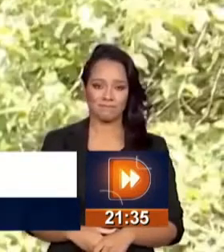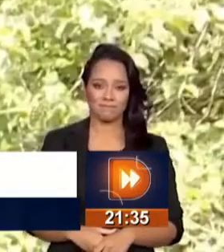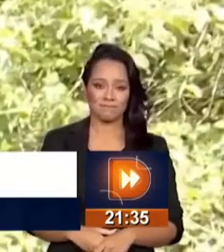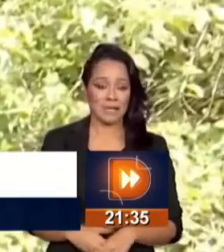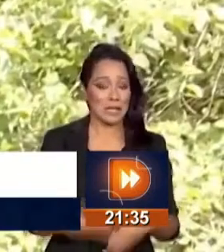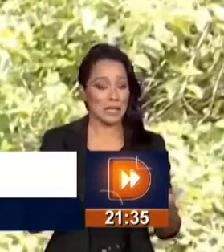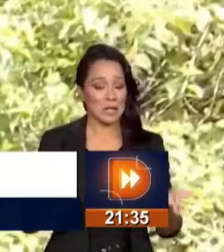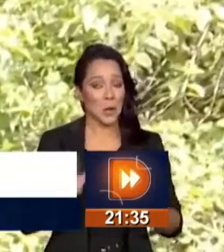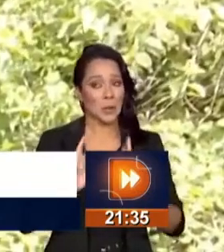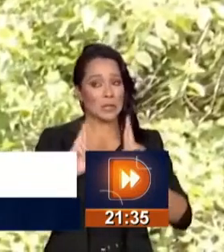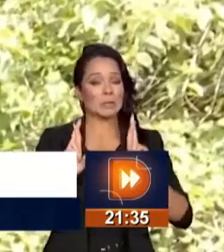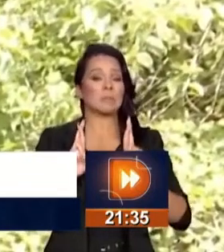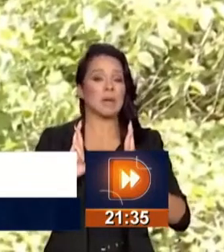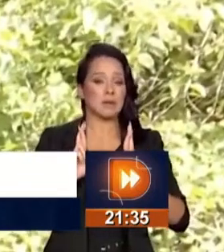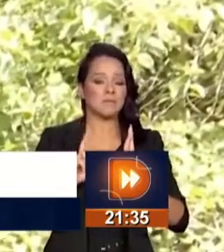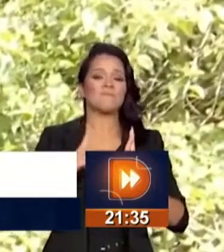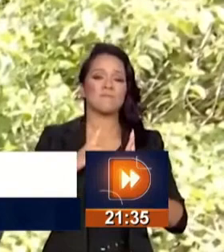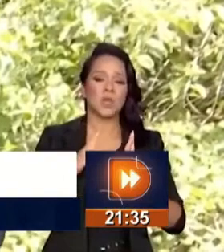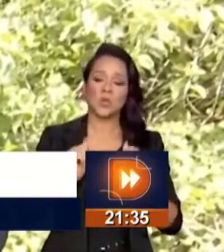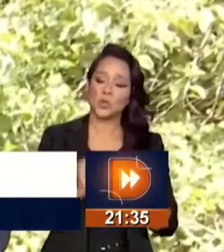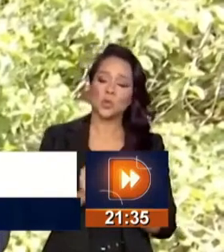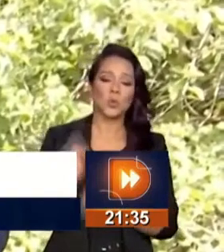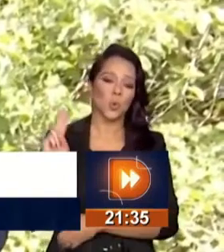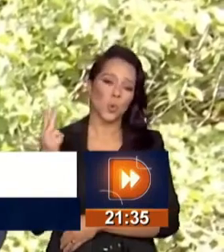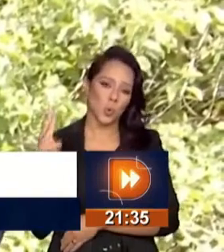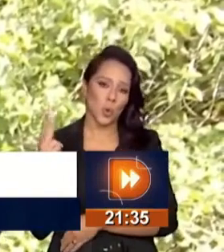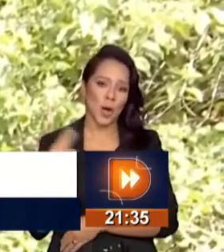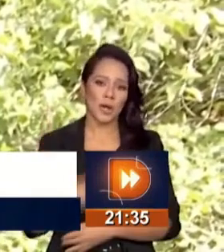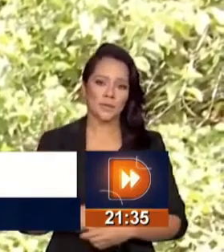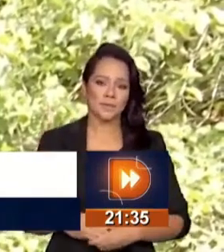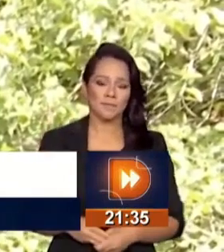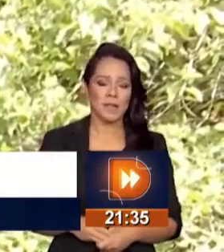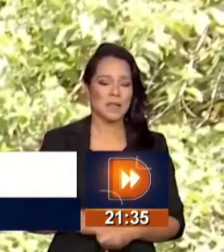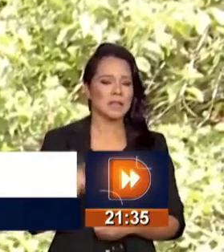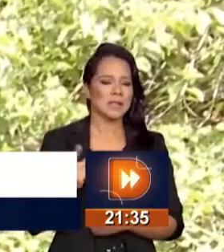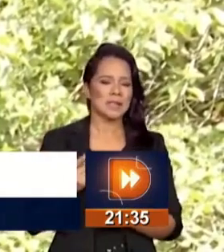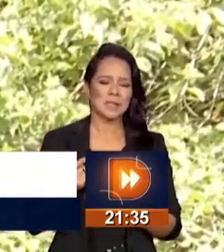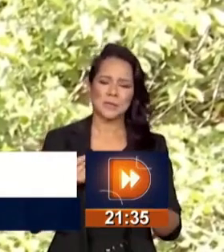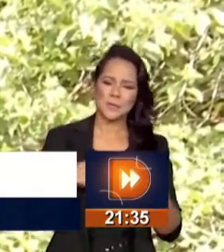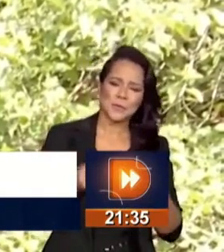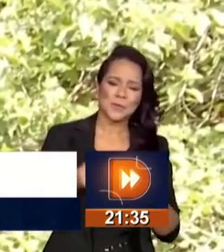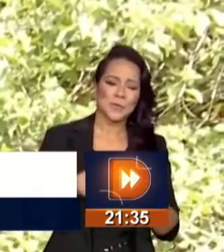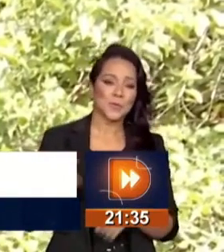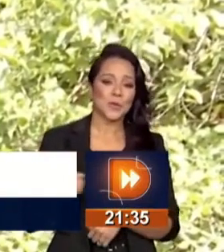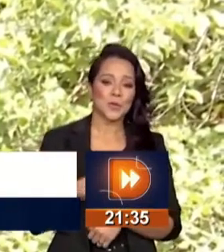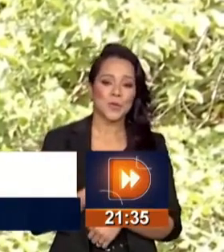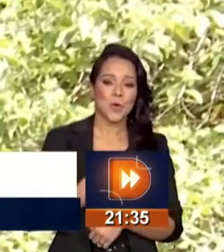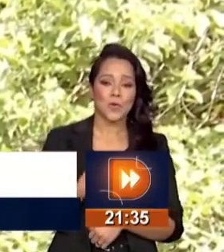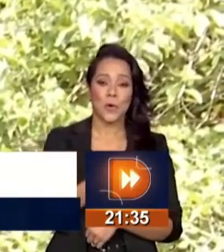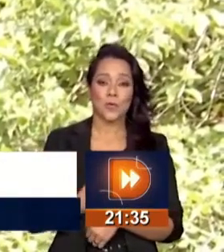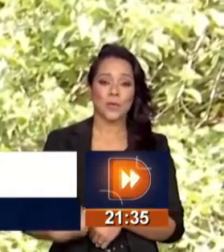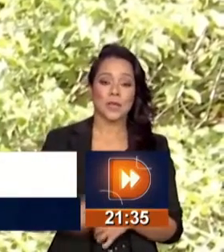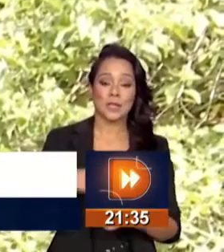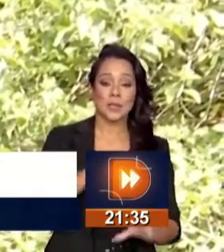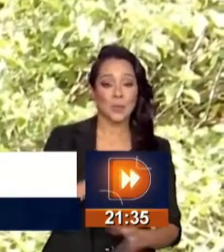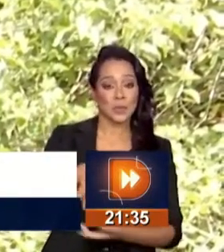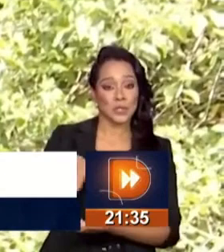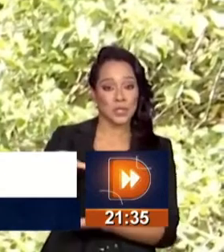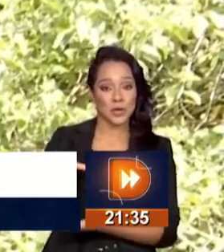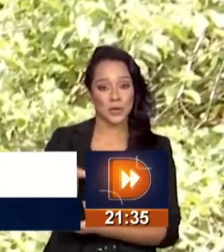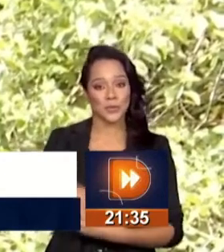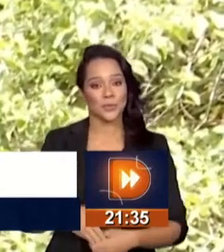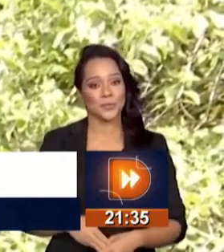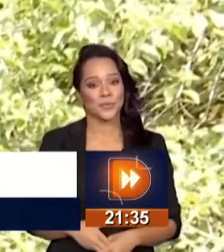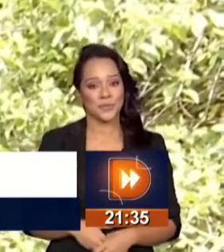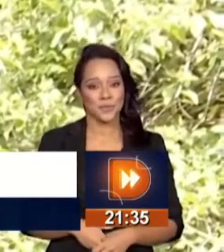prometendo discutir o assunto com ministros. Lula finalizou o pronunciamento dizendo que espera contar com o Uruguai